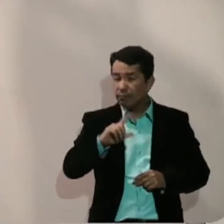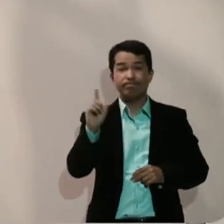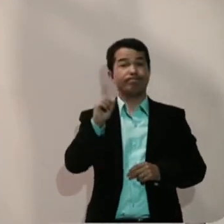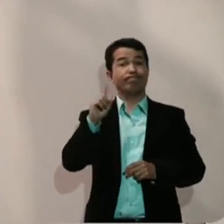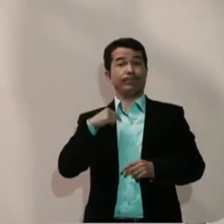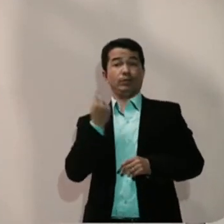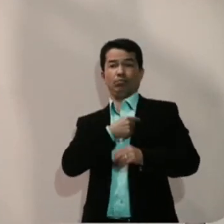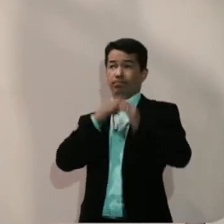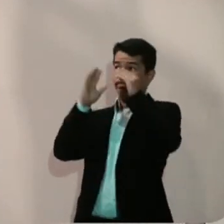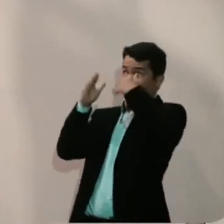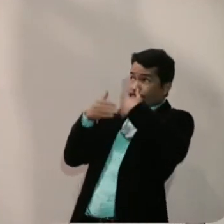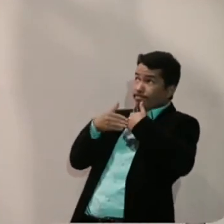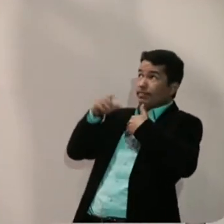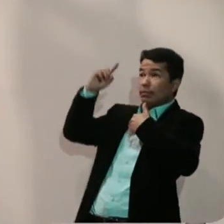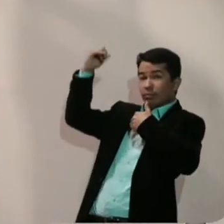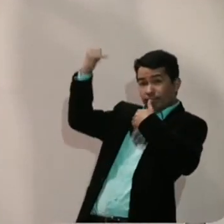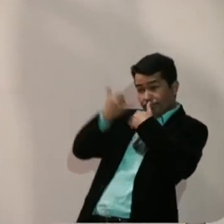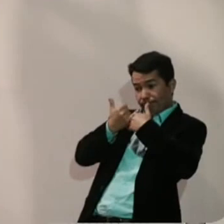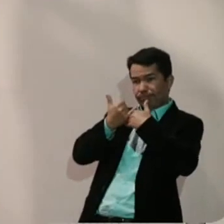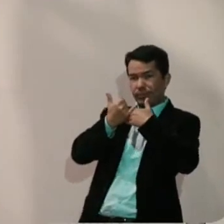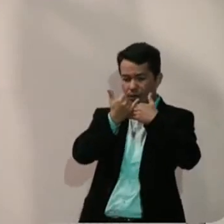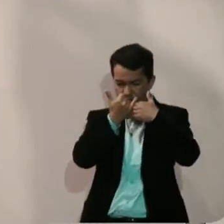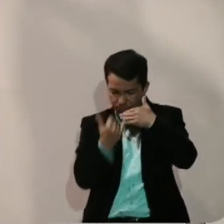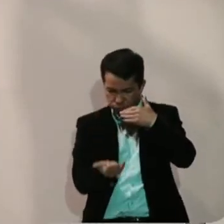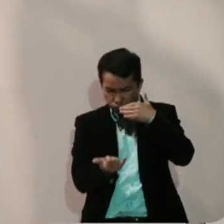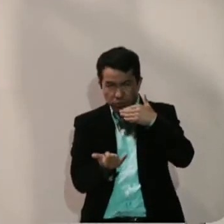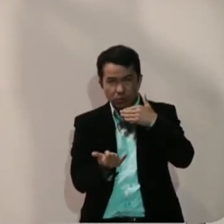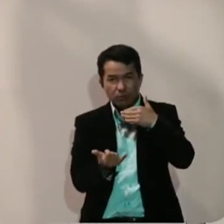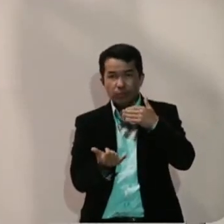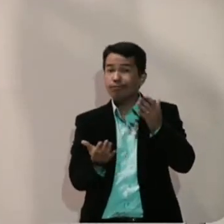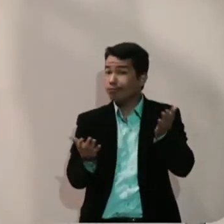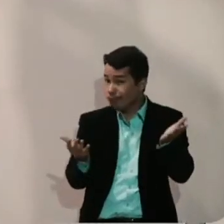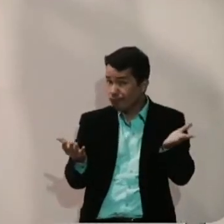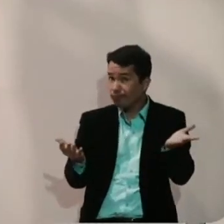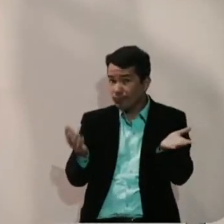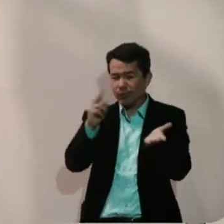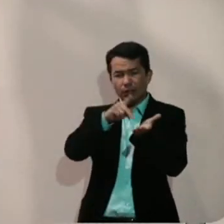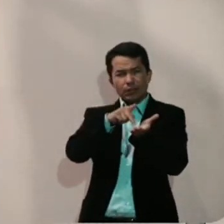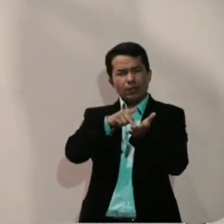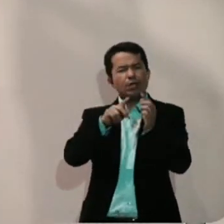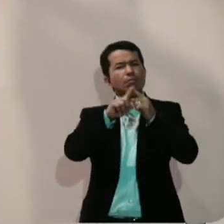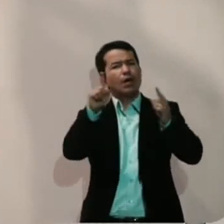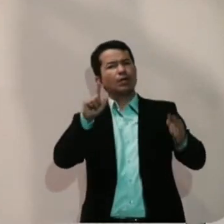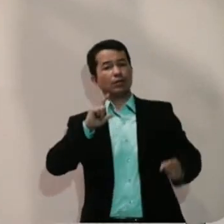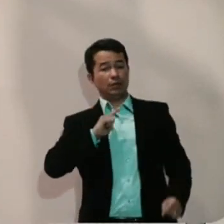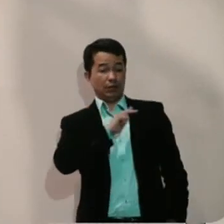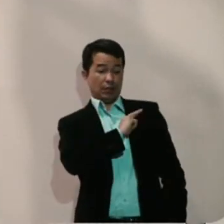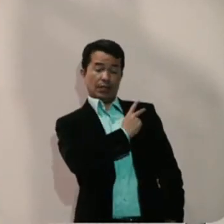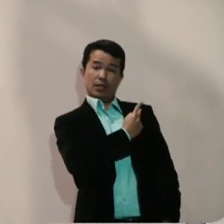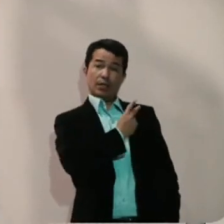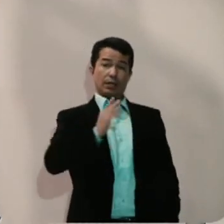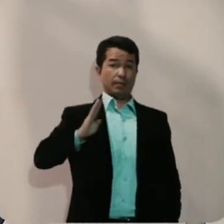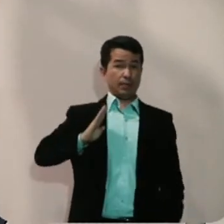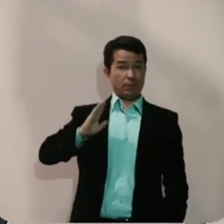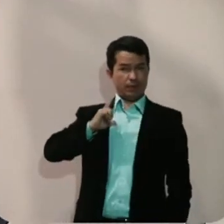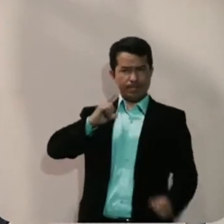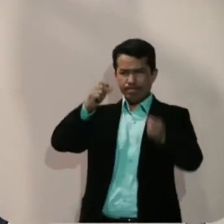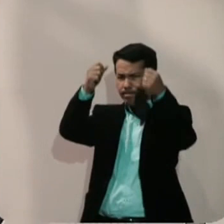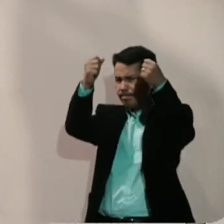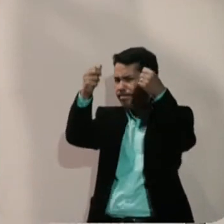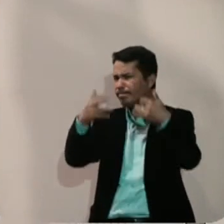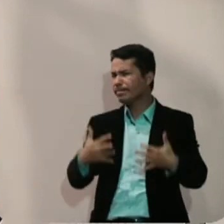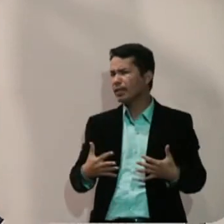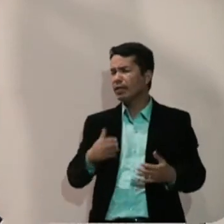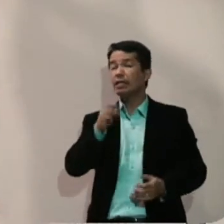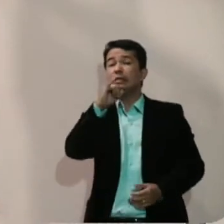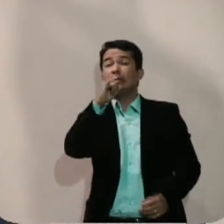abençoar. E o autor de Hebreus está dizendo o seguinte: olha, ninguém é de fato vitorioso se não aprender